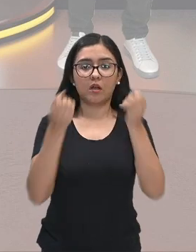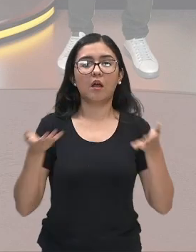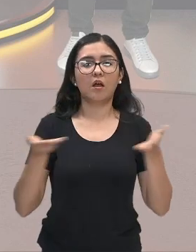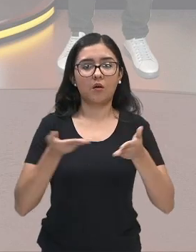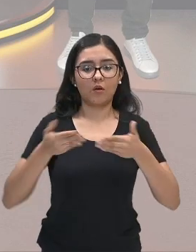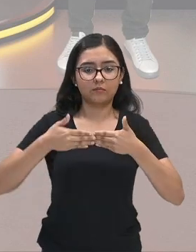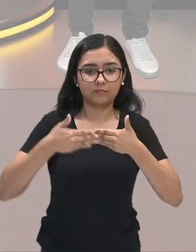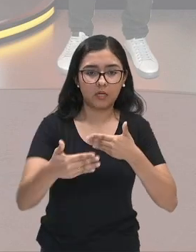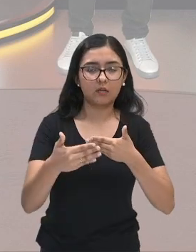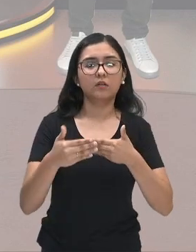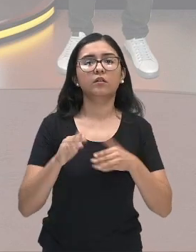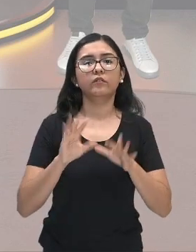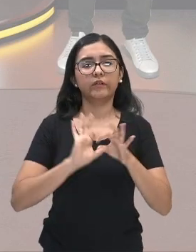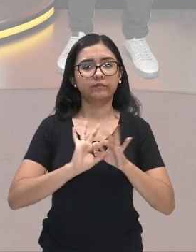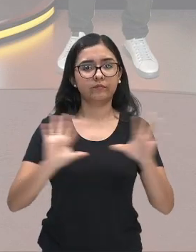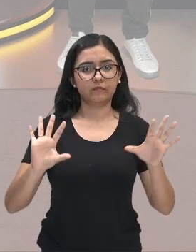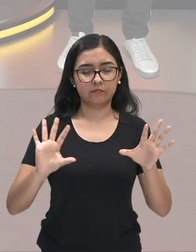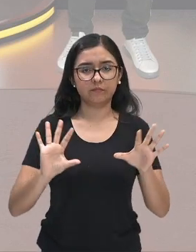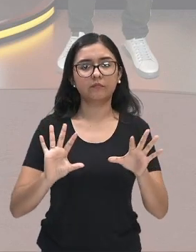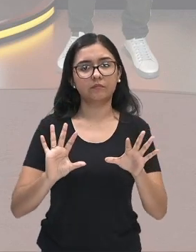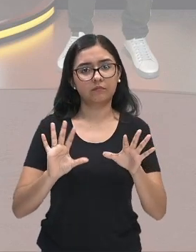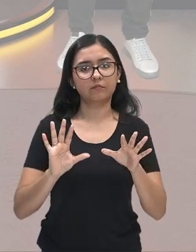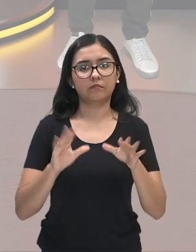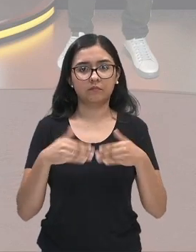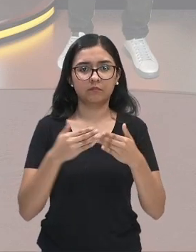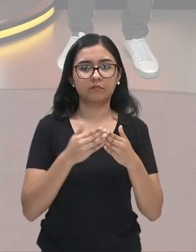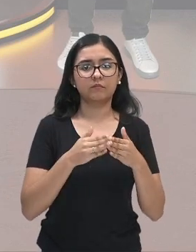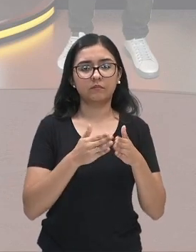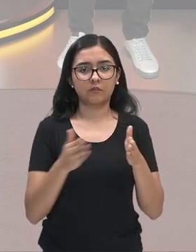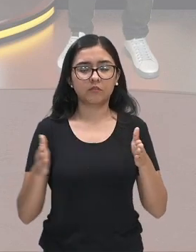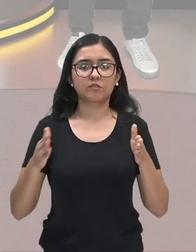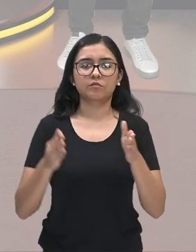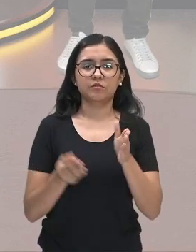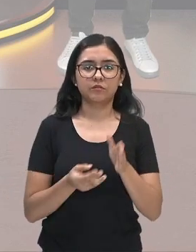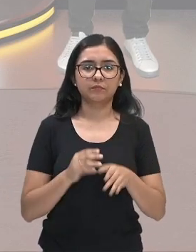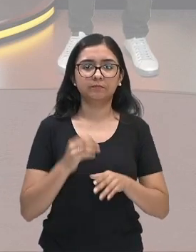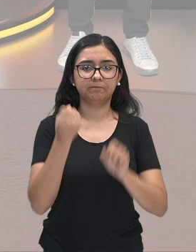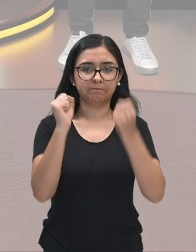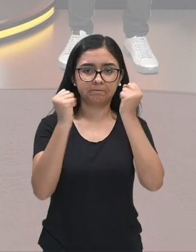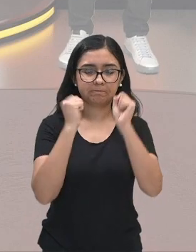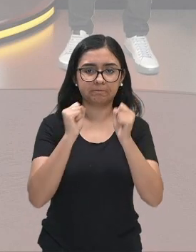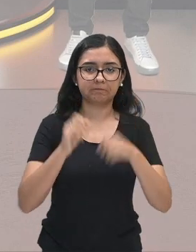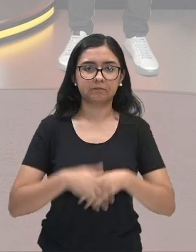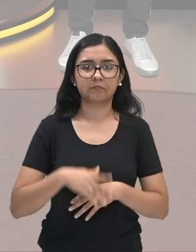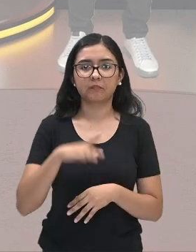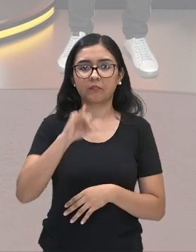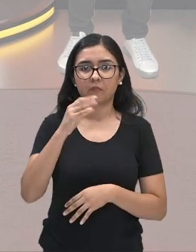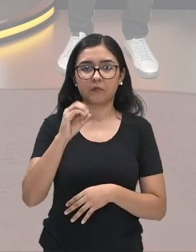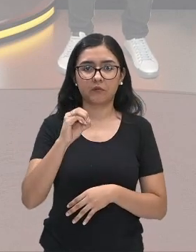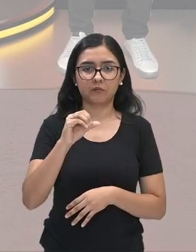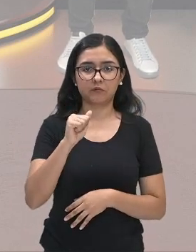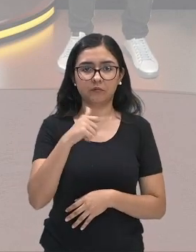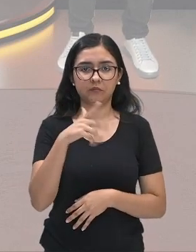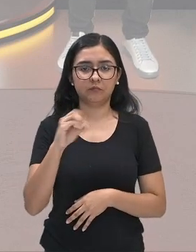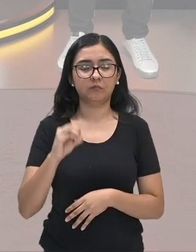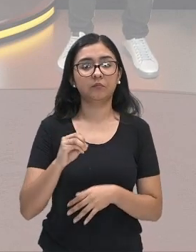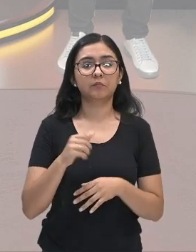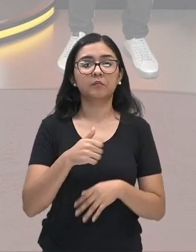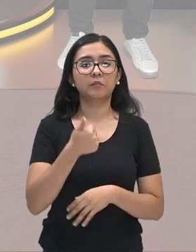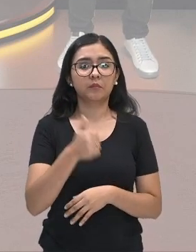vão liberar o processo de industrialização. Dom João decretou no dia 1º de abril